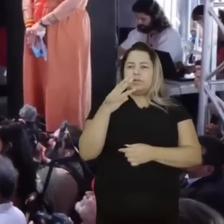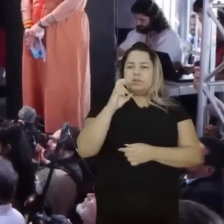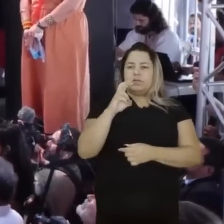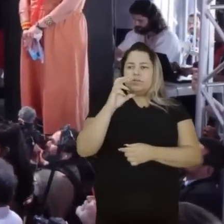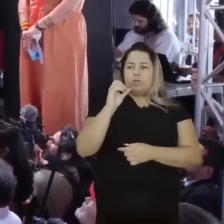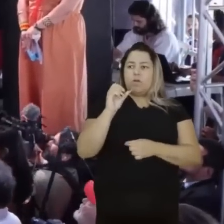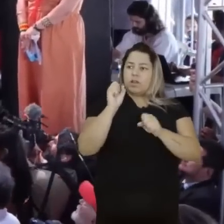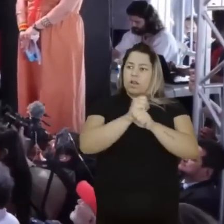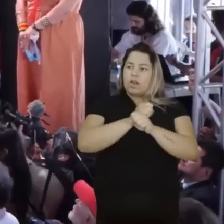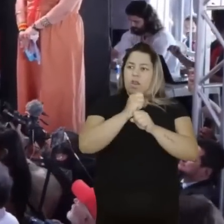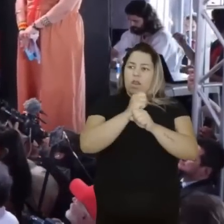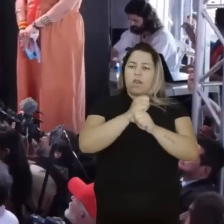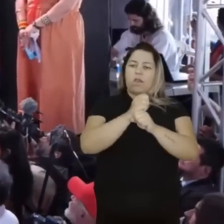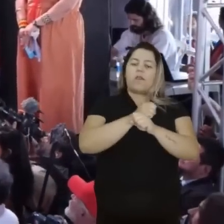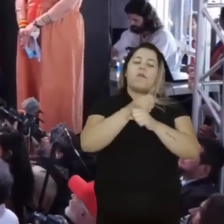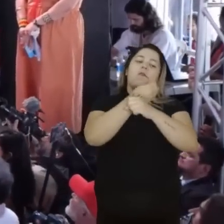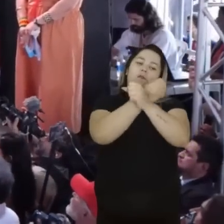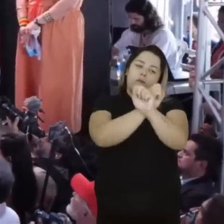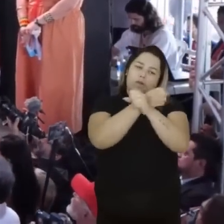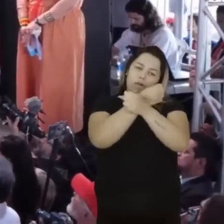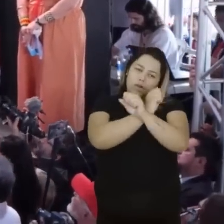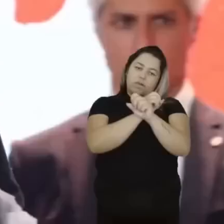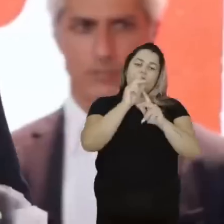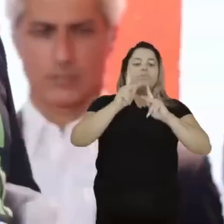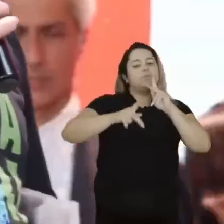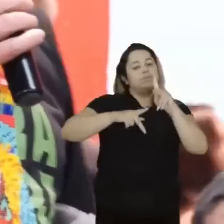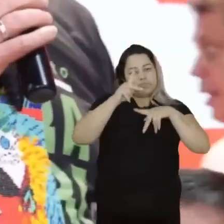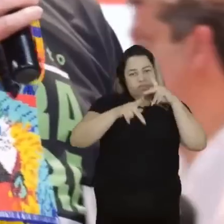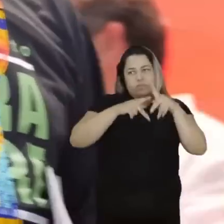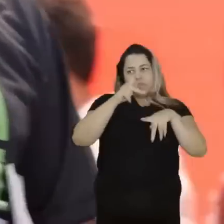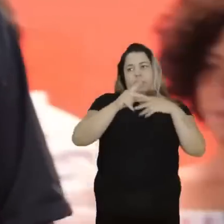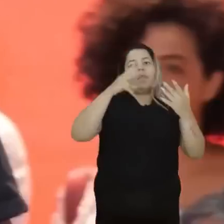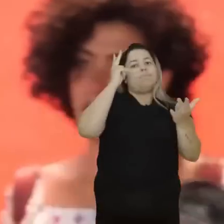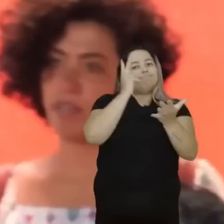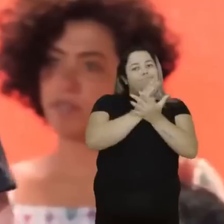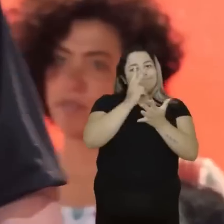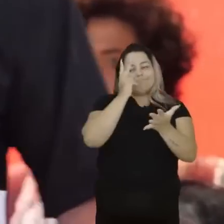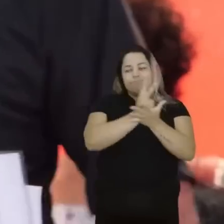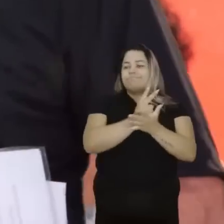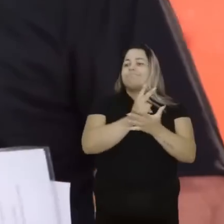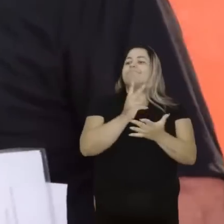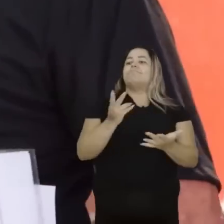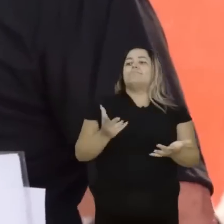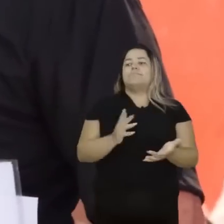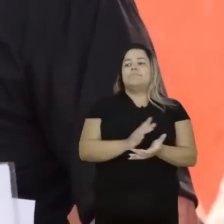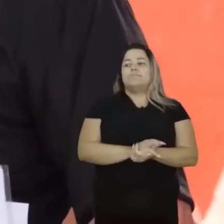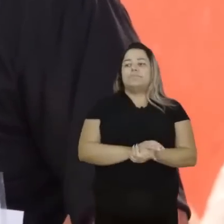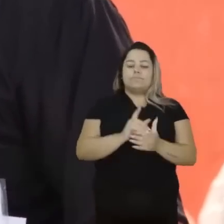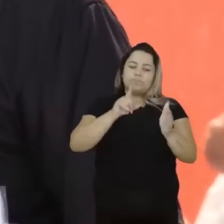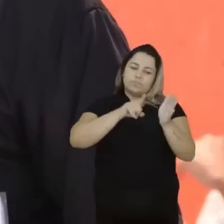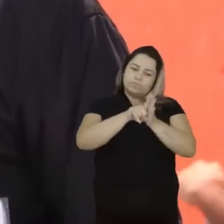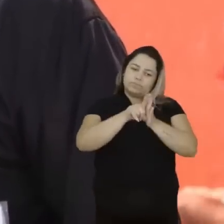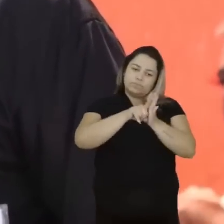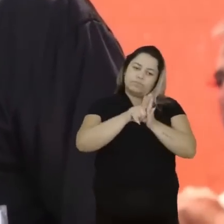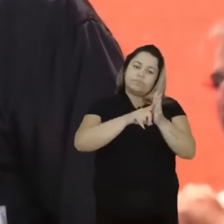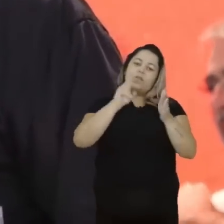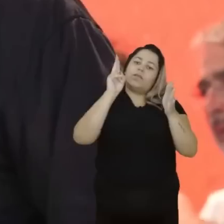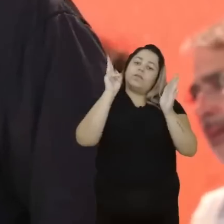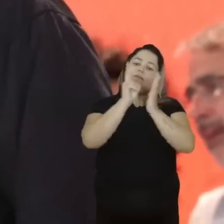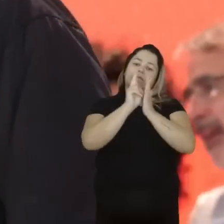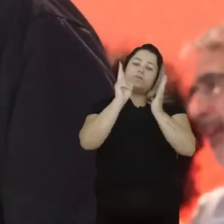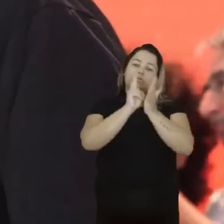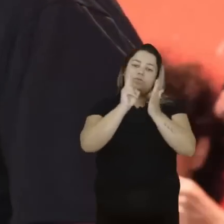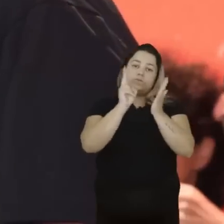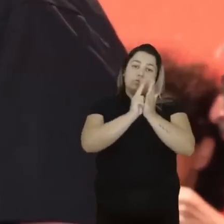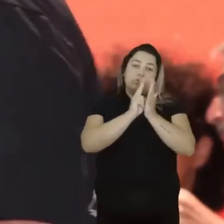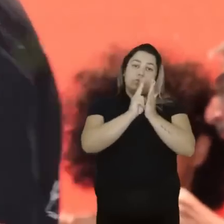anos, eles escravizaram os povos africanos na mesma forma que escravizaram os povos indígenas.